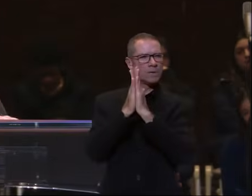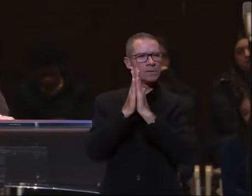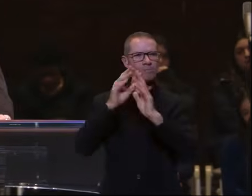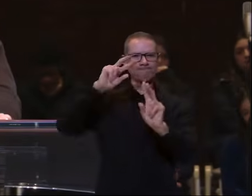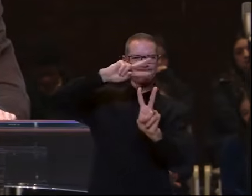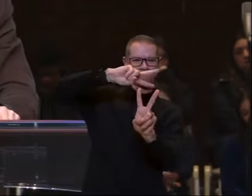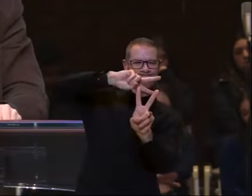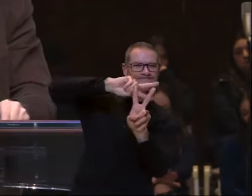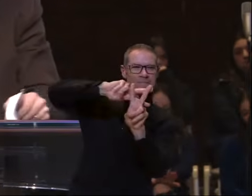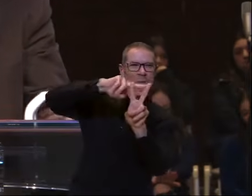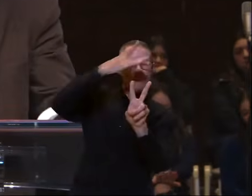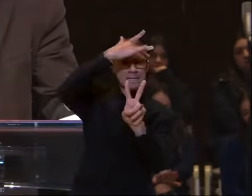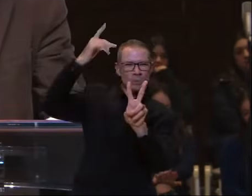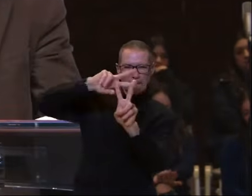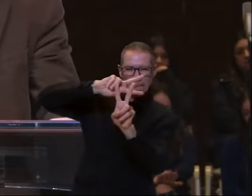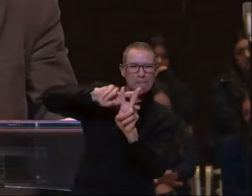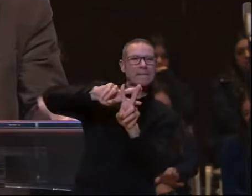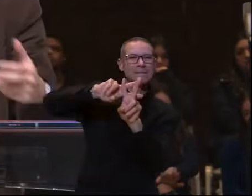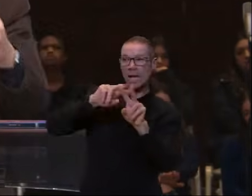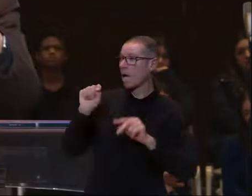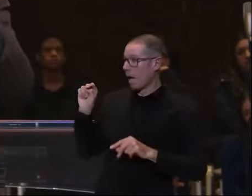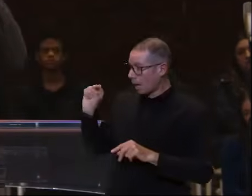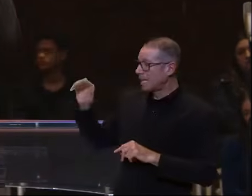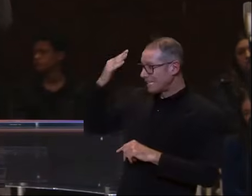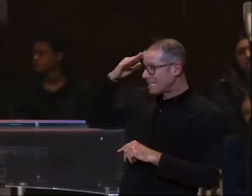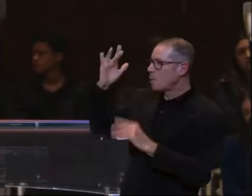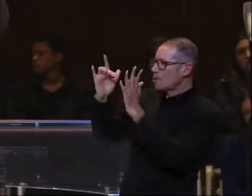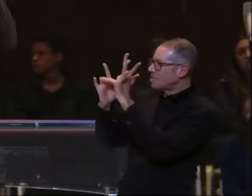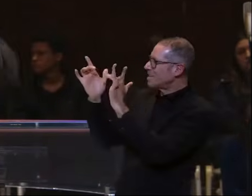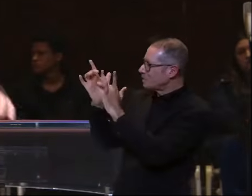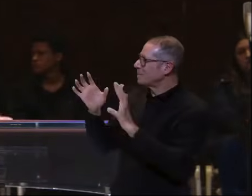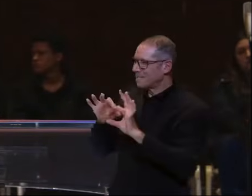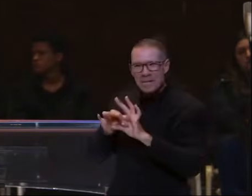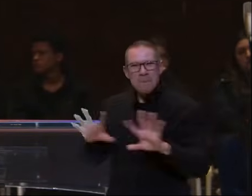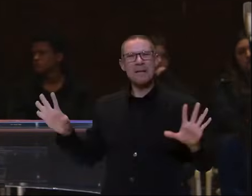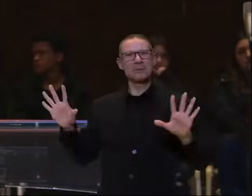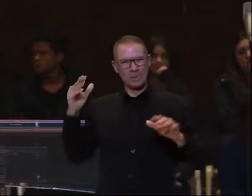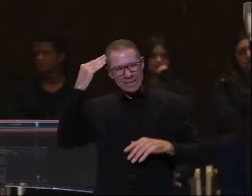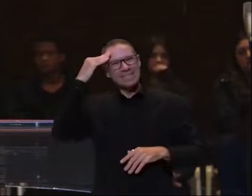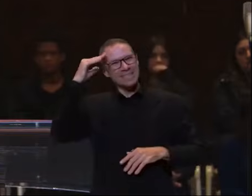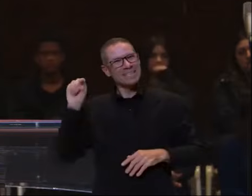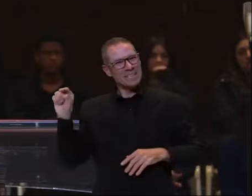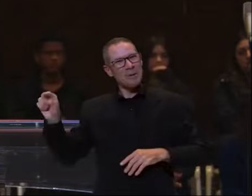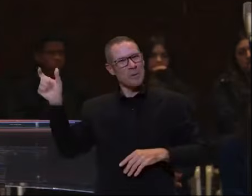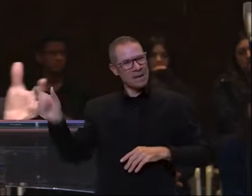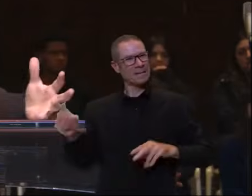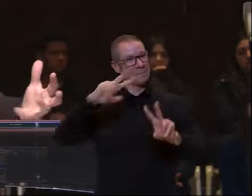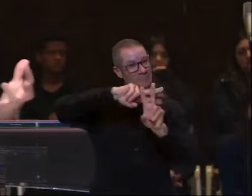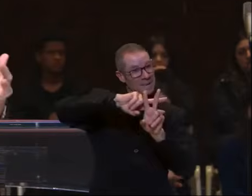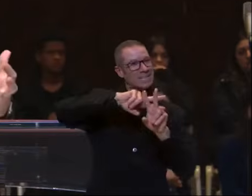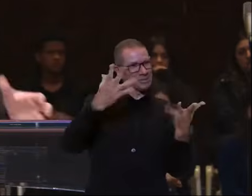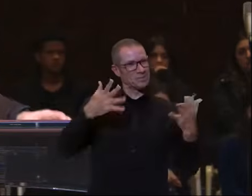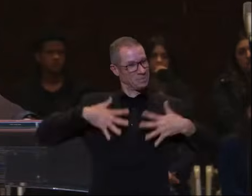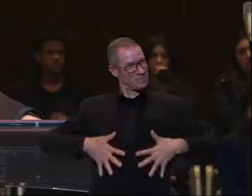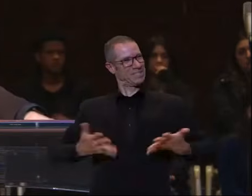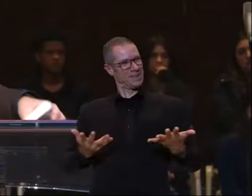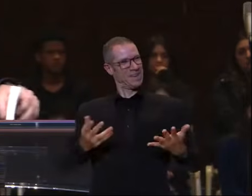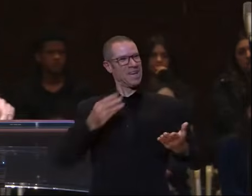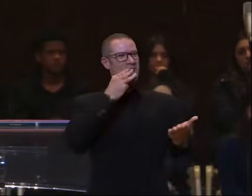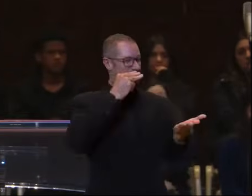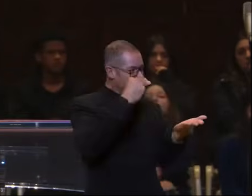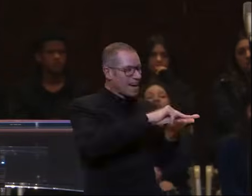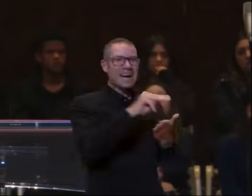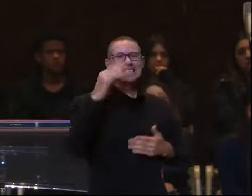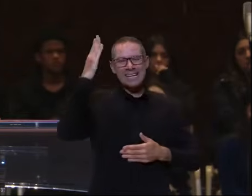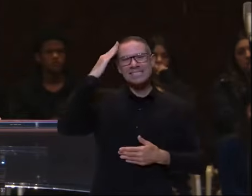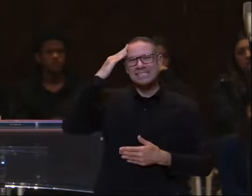presídio. E ele entendeu que Jesus o libertou. Escreveu tudo errado, mas foi uma carta tão linda. Eu li, sabe